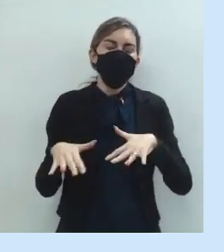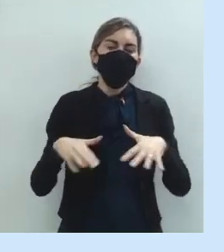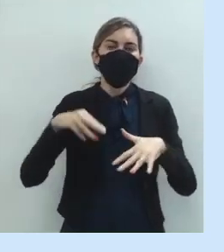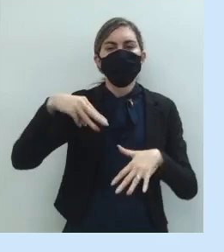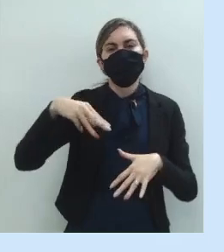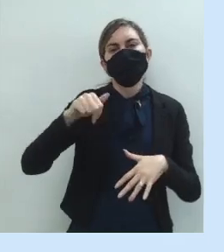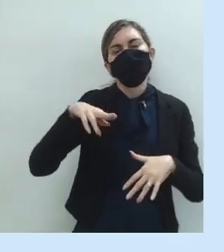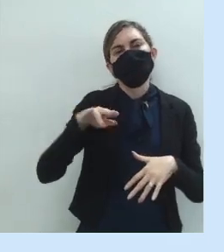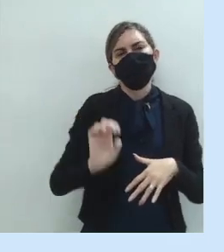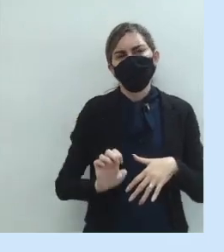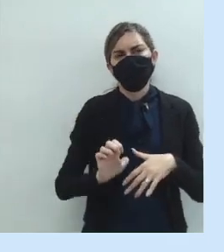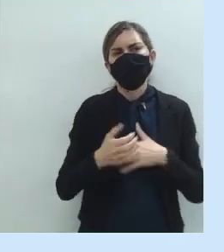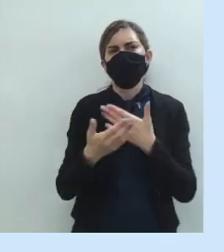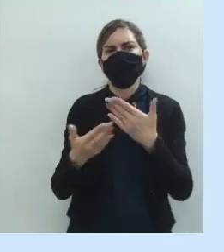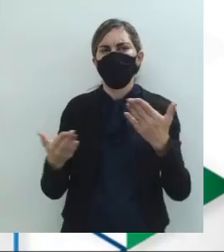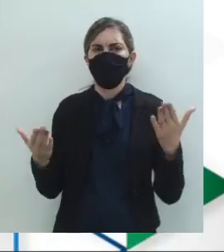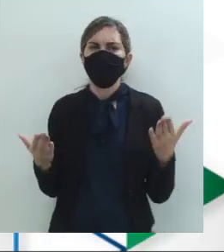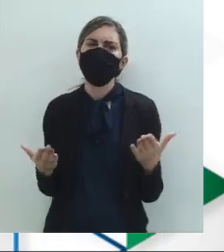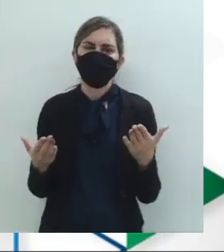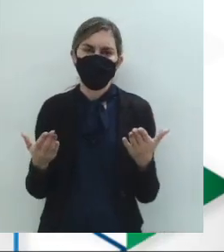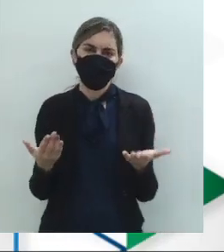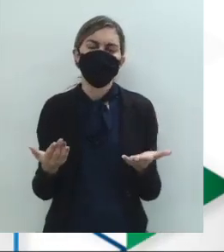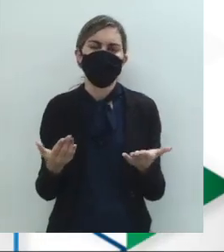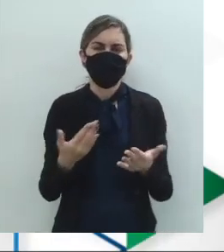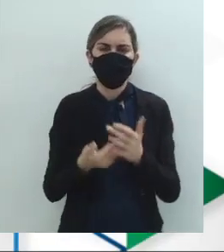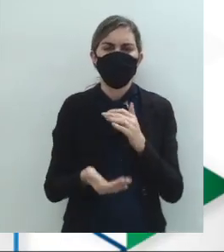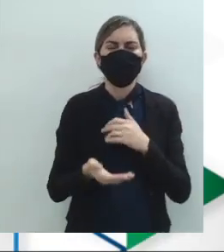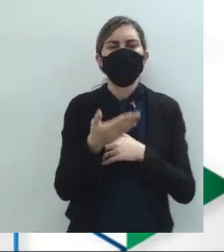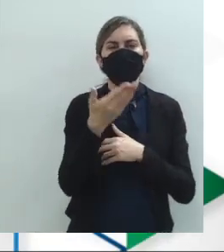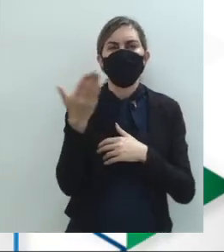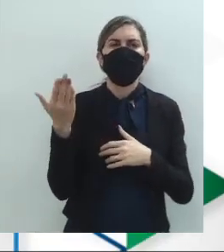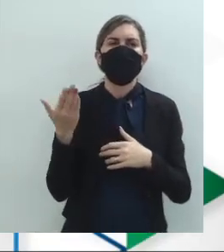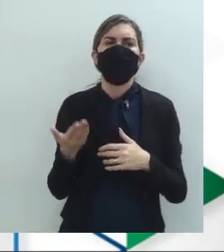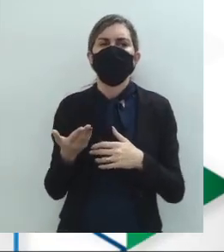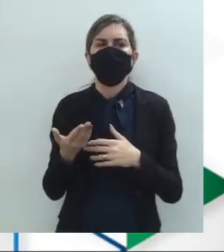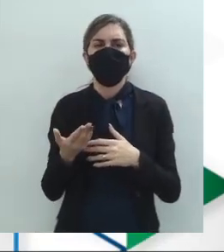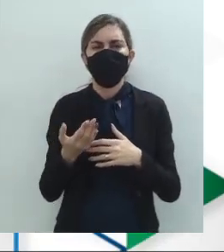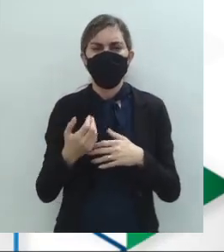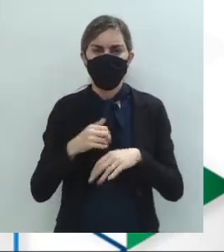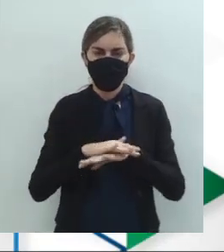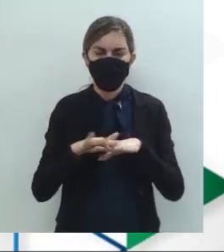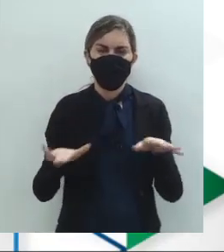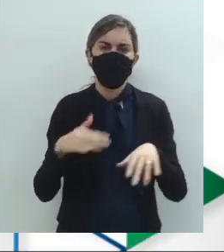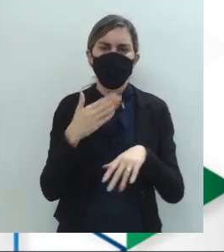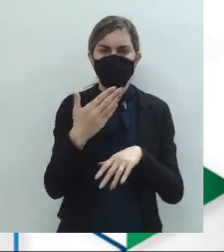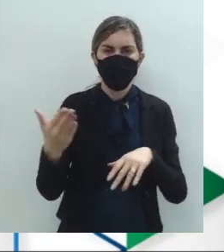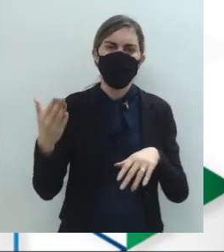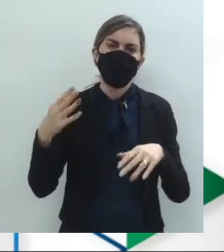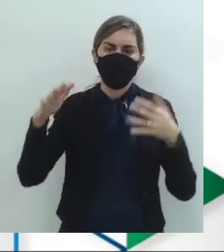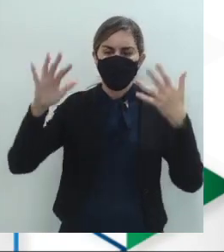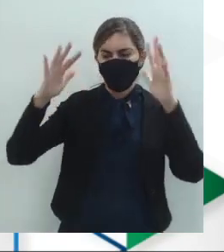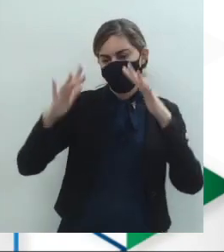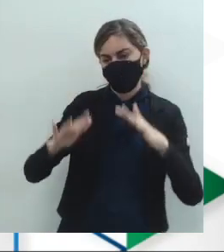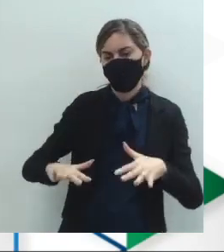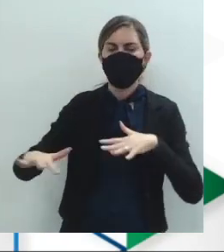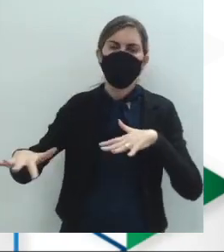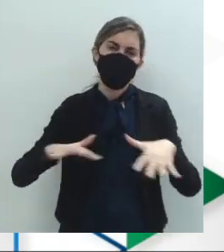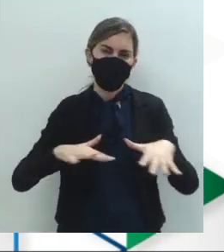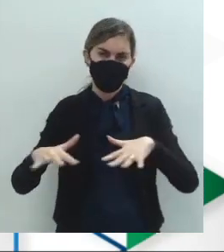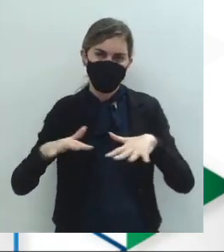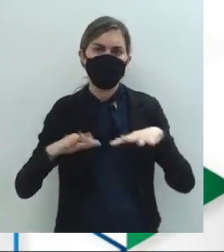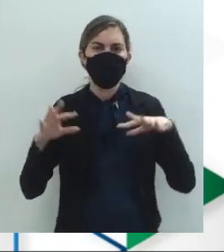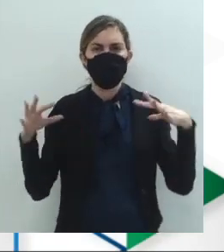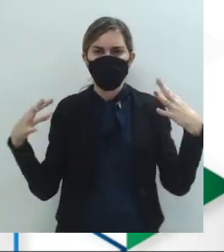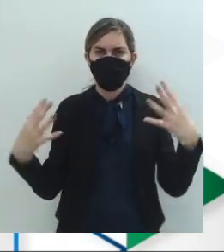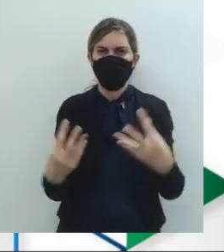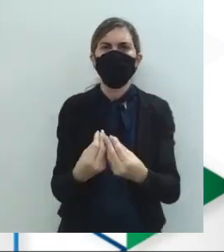Mangue órfãos, de certa forma, e isso acabou enfraquecendo o movimento como um